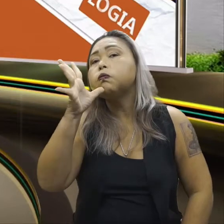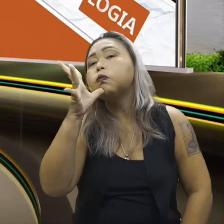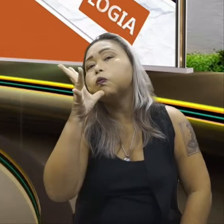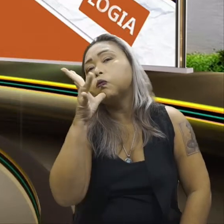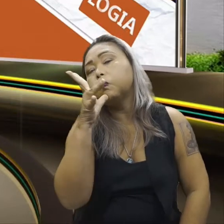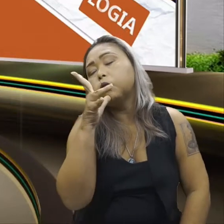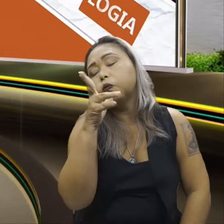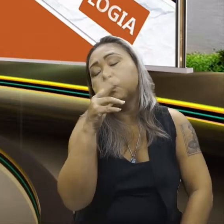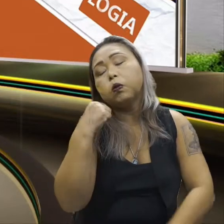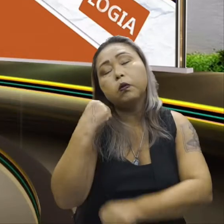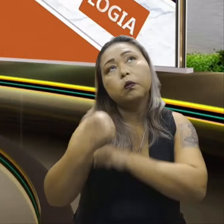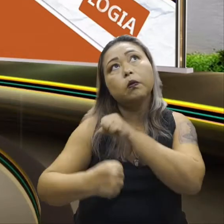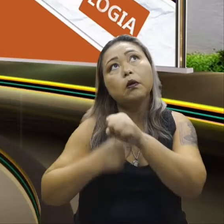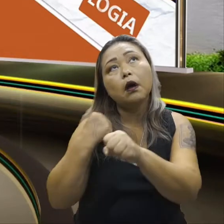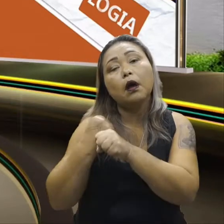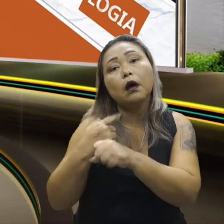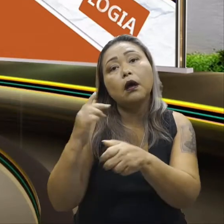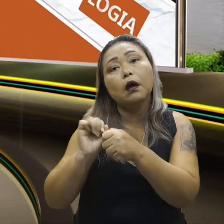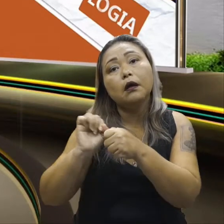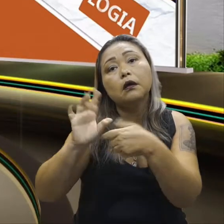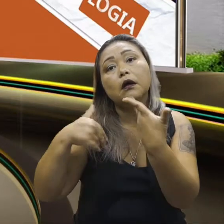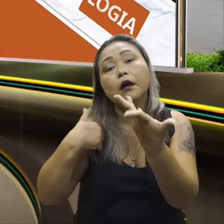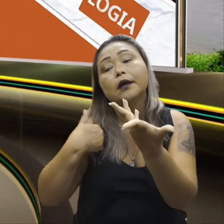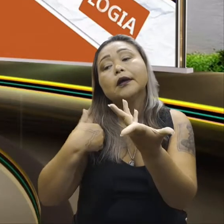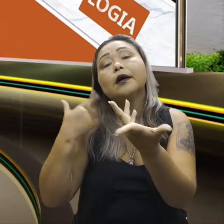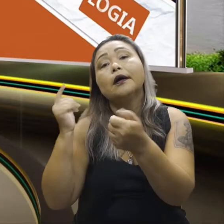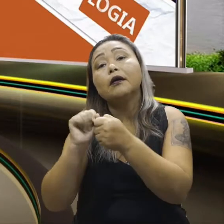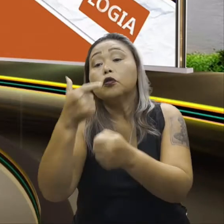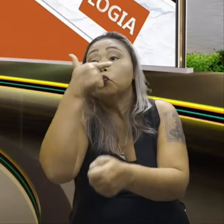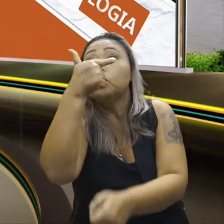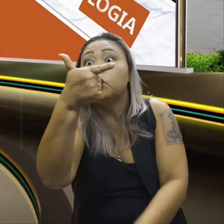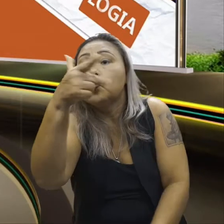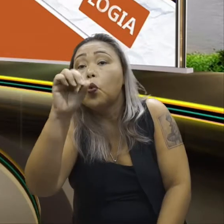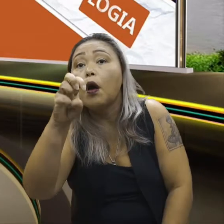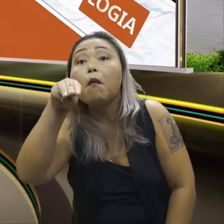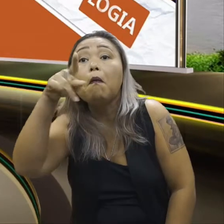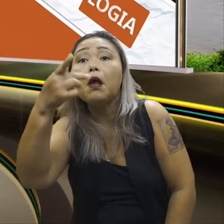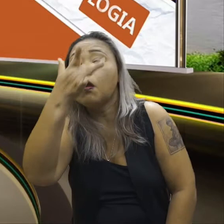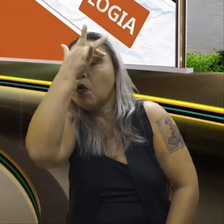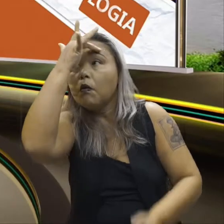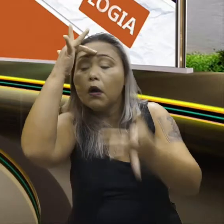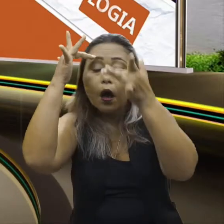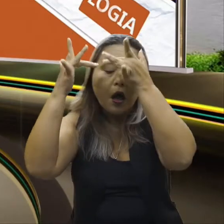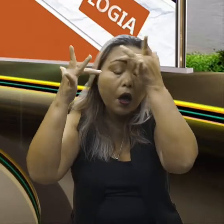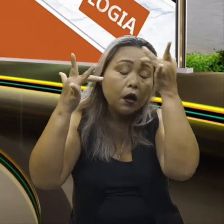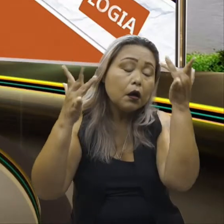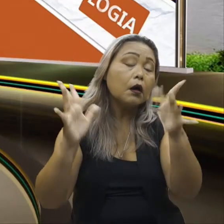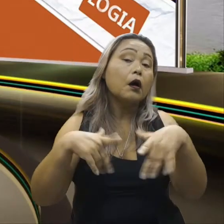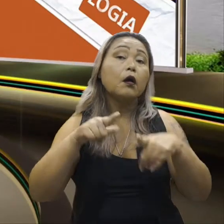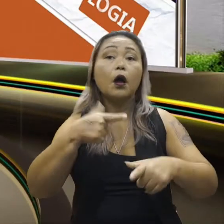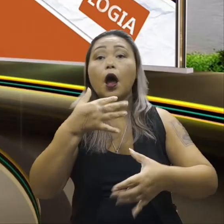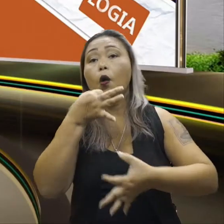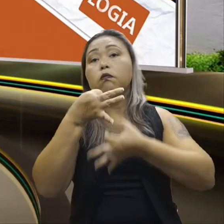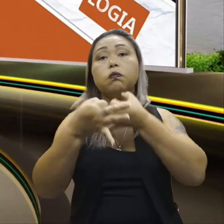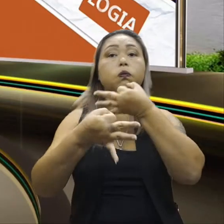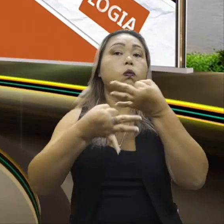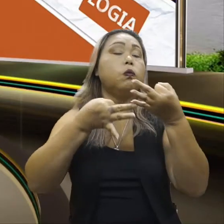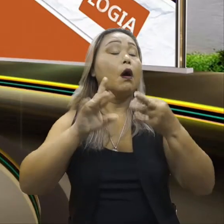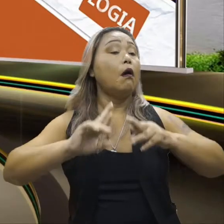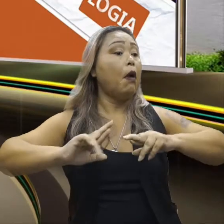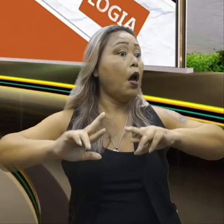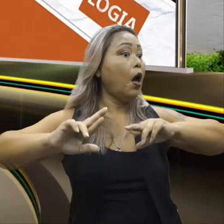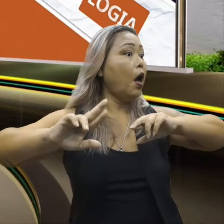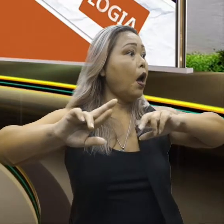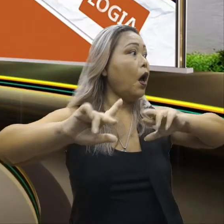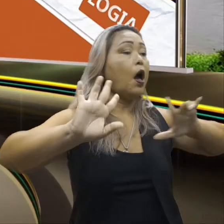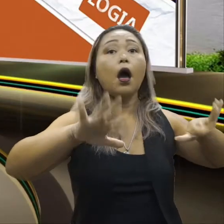conseguir ter uma unanimidade, porque esses 220 milhões de pessoas iam ter opiniões divergentes. E até a